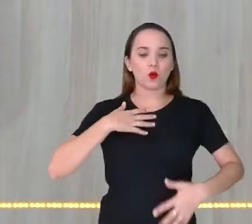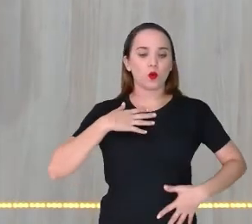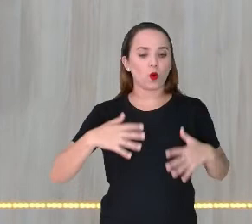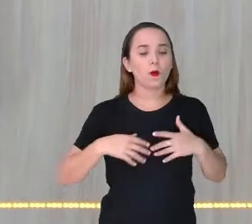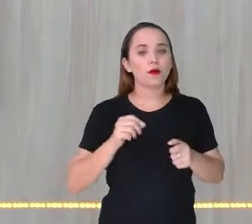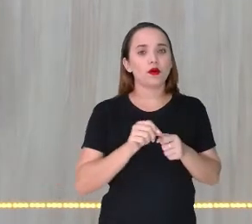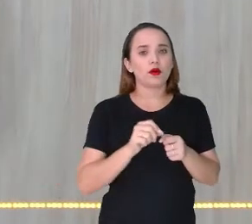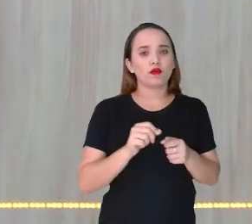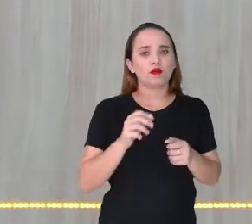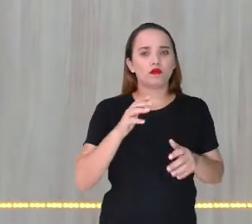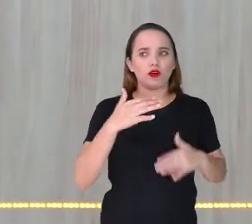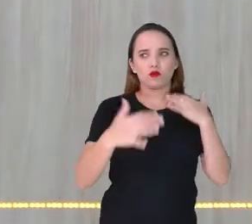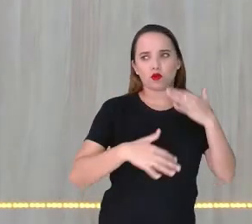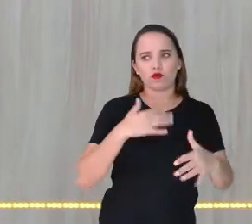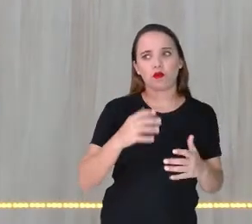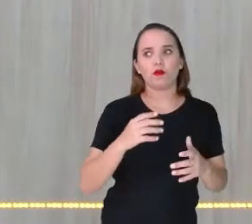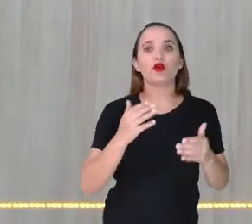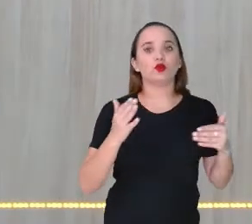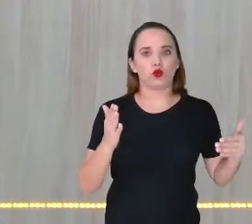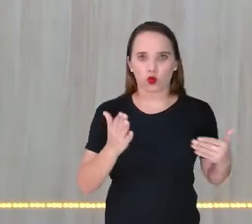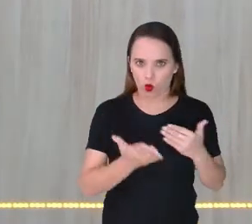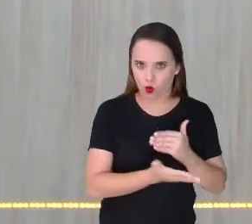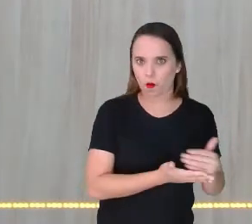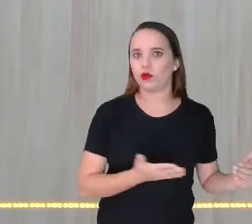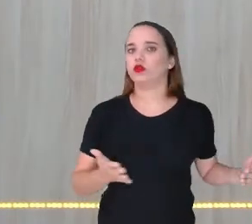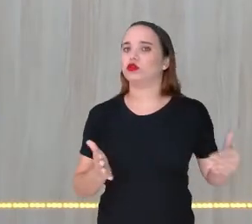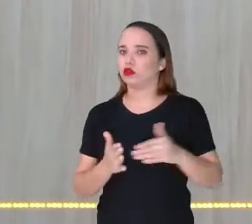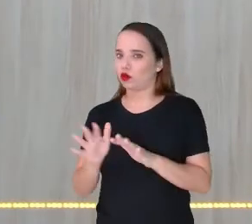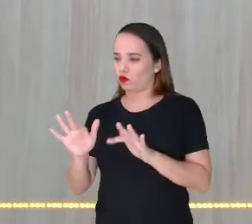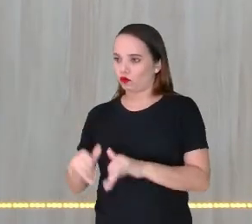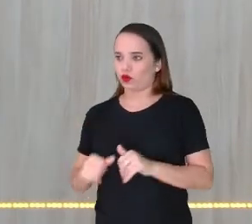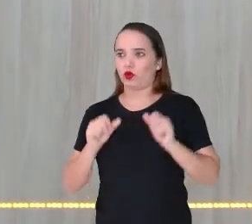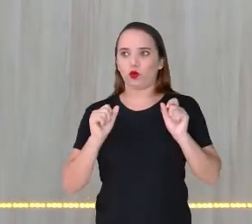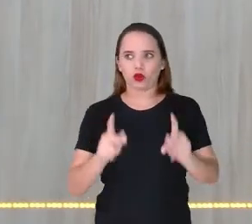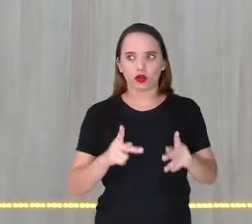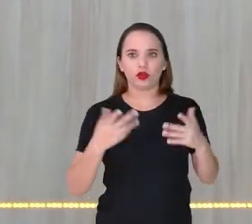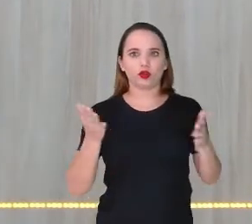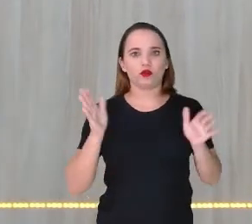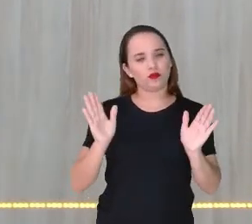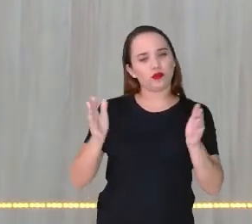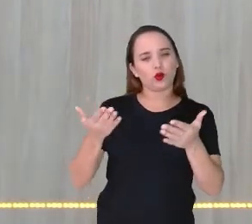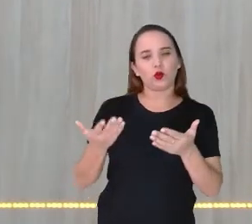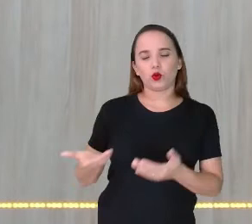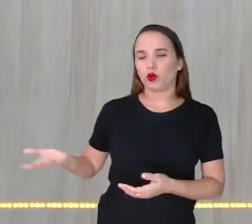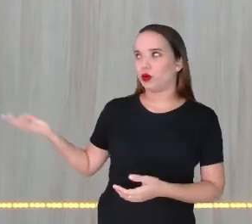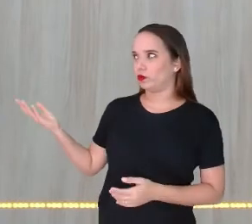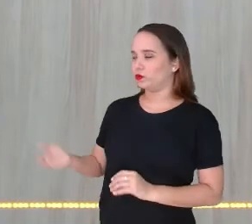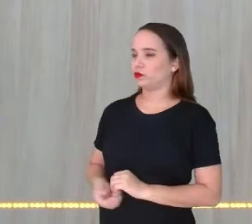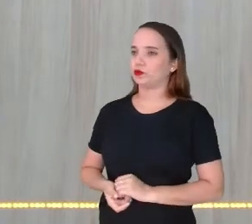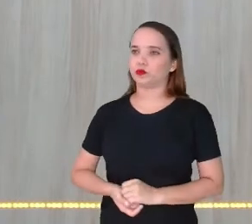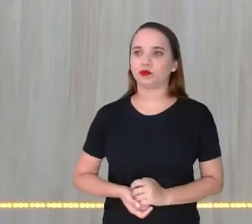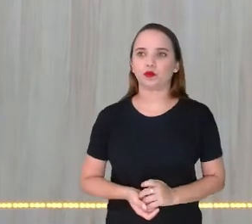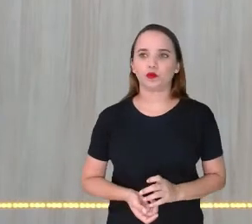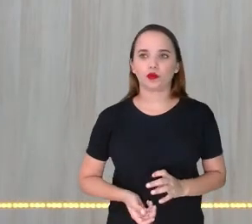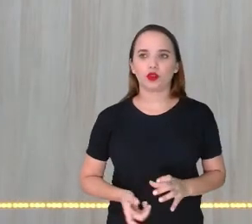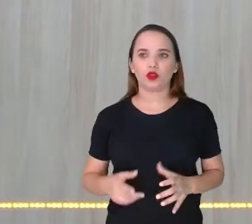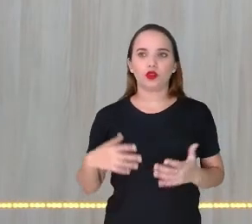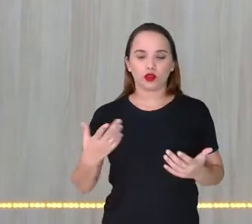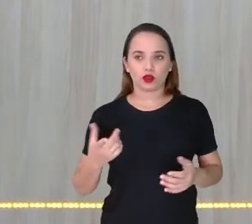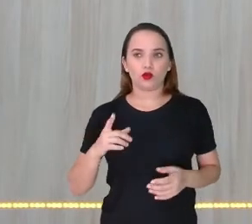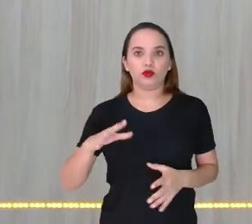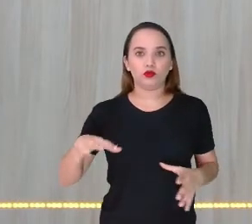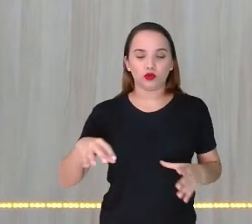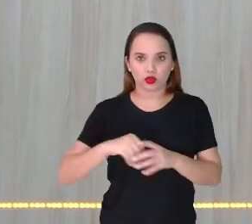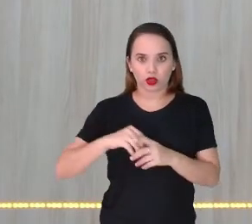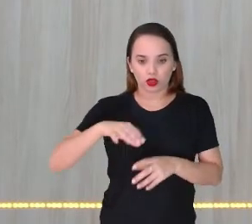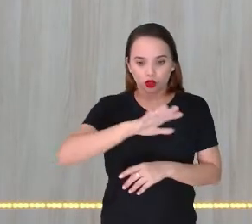movimentos que são quebrados, etc. Mas isso já é outro rolê, tá? Então foca, por enquanto, nessa questão aqui. Então, no